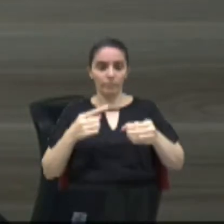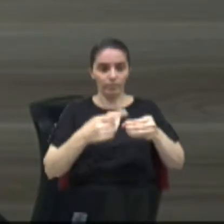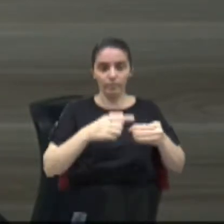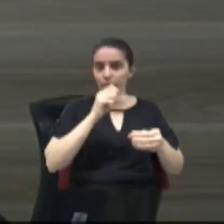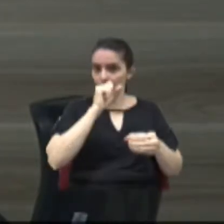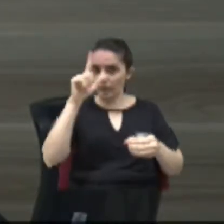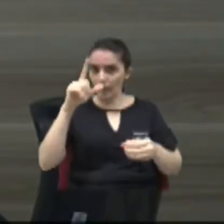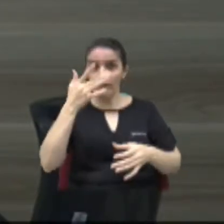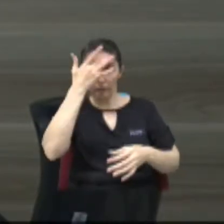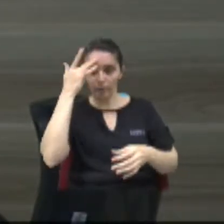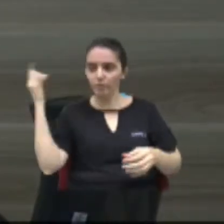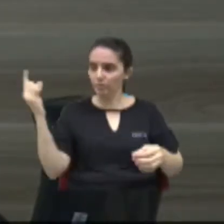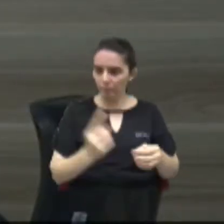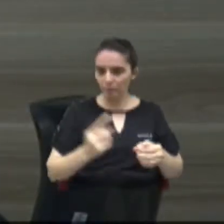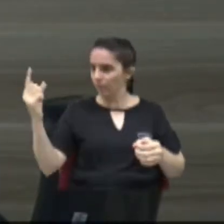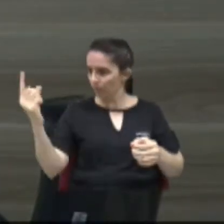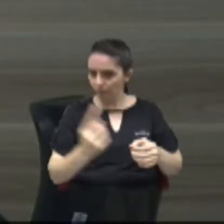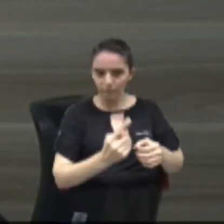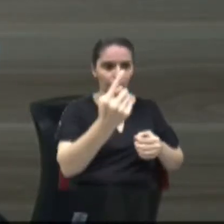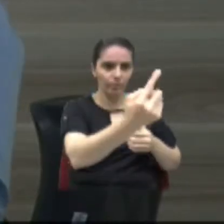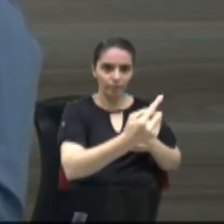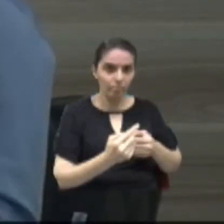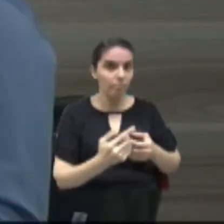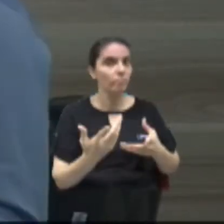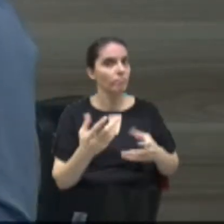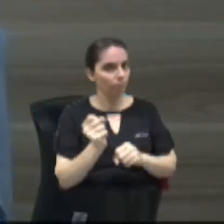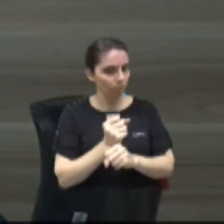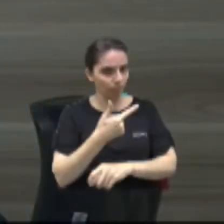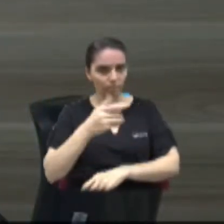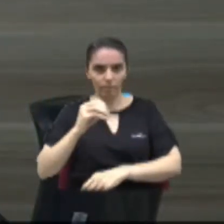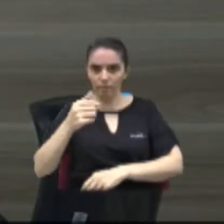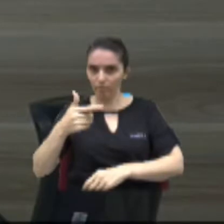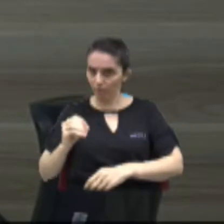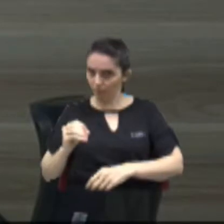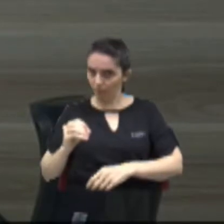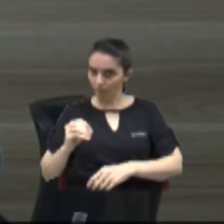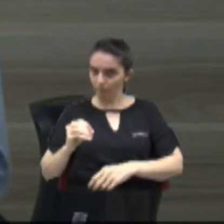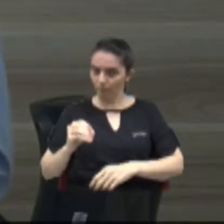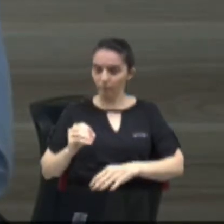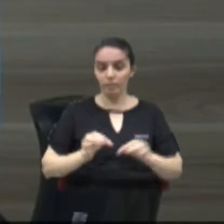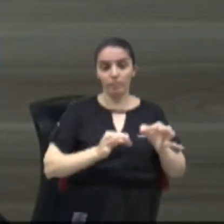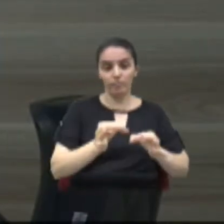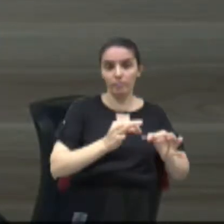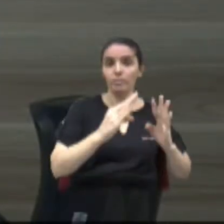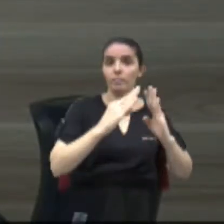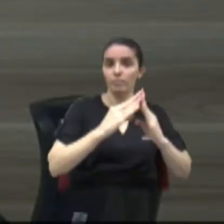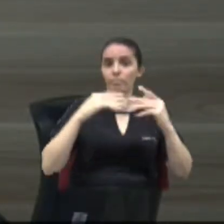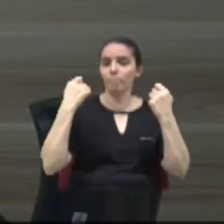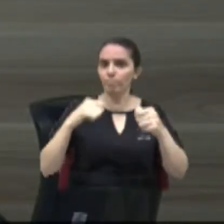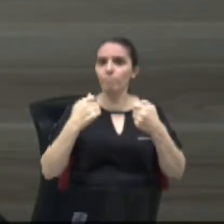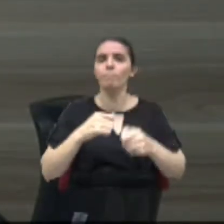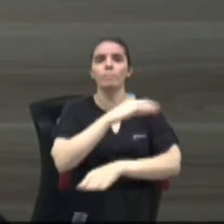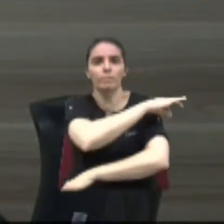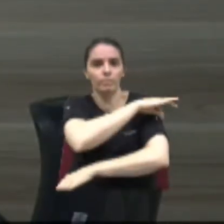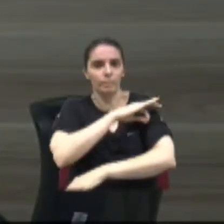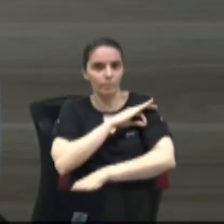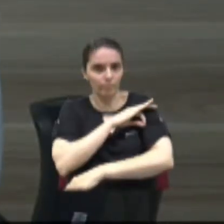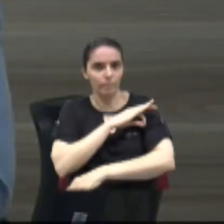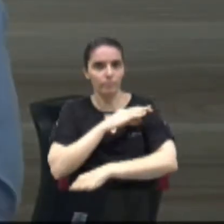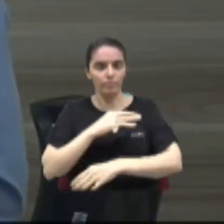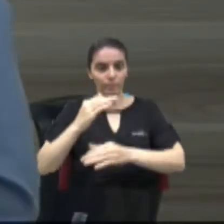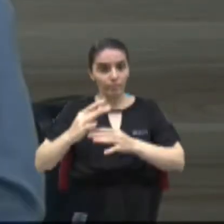hoje na fila, no cadastro, igual o vereador Vaguinho comentou, pessoas que estão há 10 anos, 5, também não é culpa